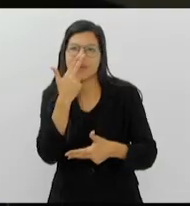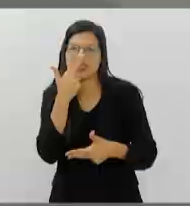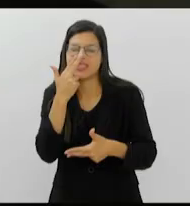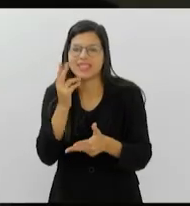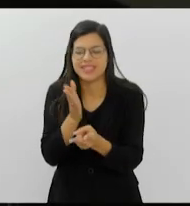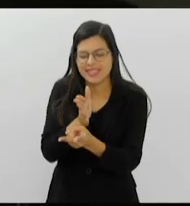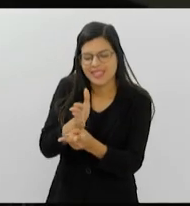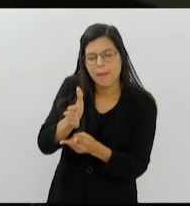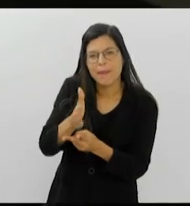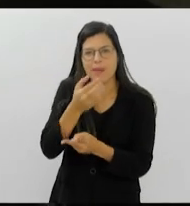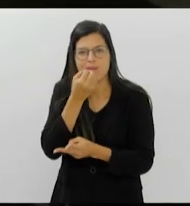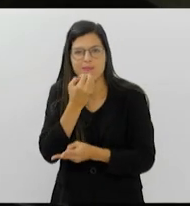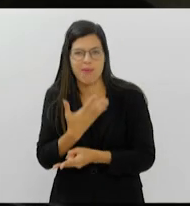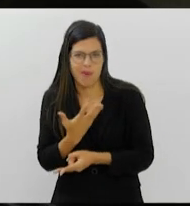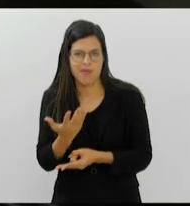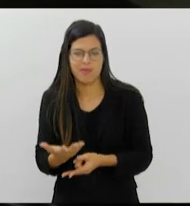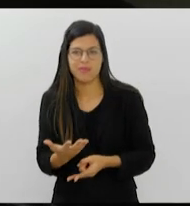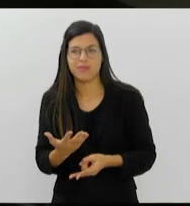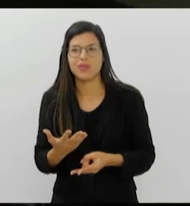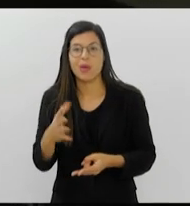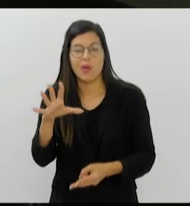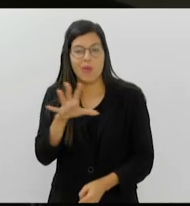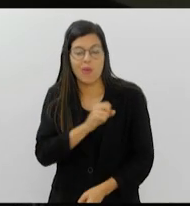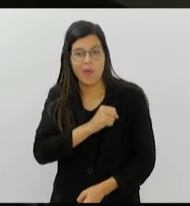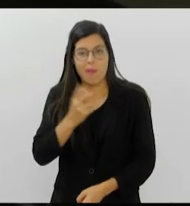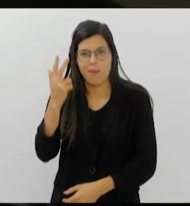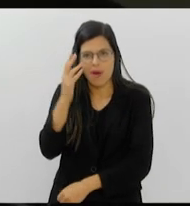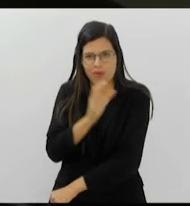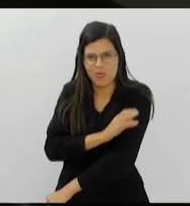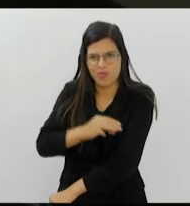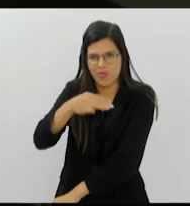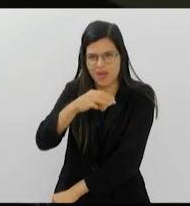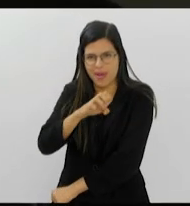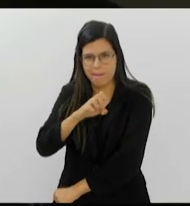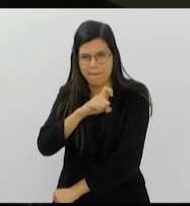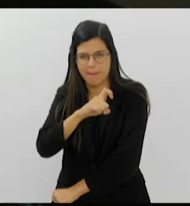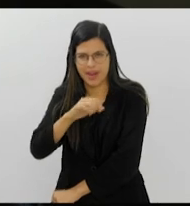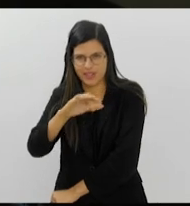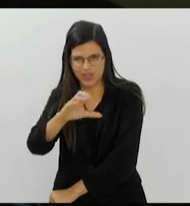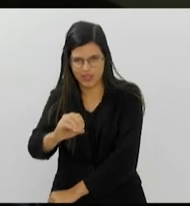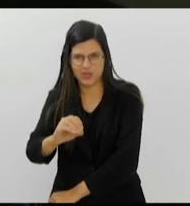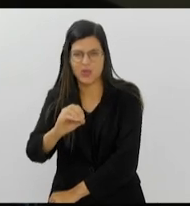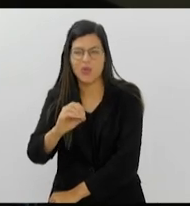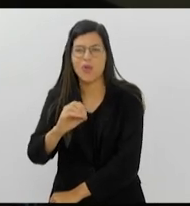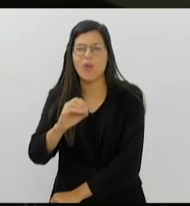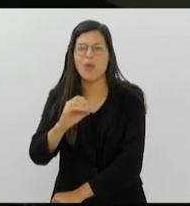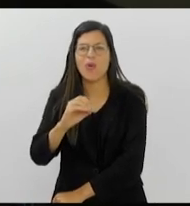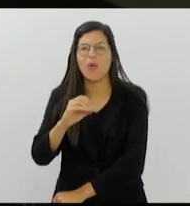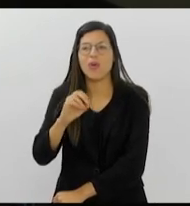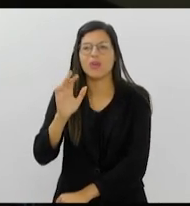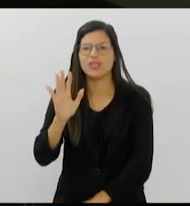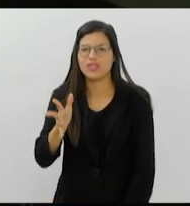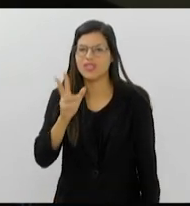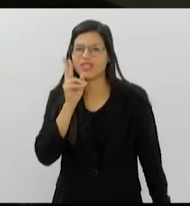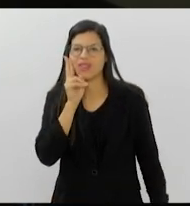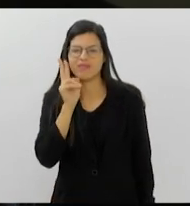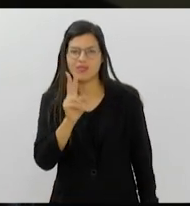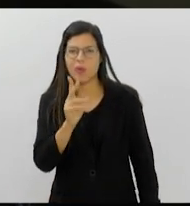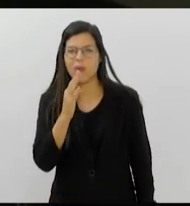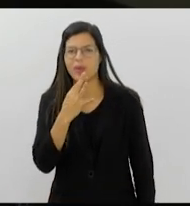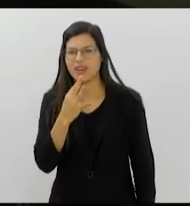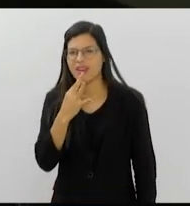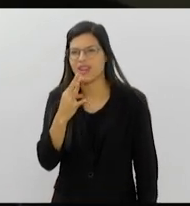coisas certas. Eu sou um amante da cultura mexicana, entendeu? Já vi vários documentários, conheço uns amigos grafiteiros